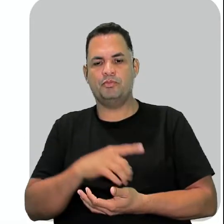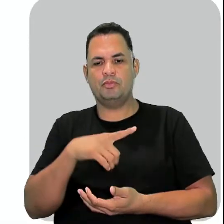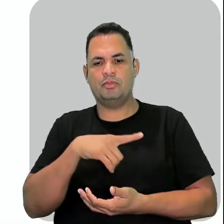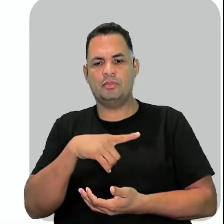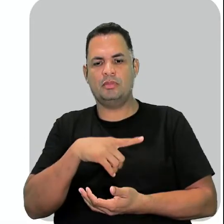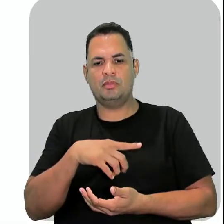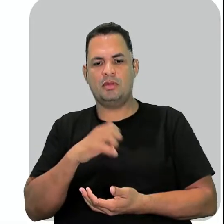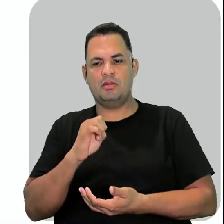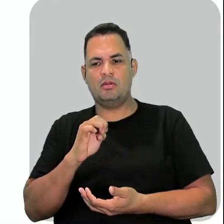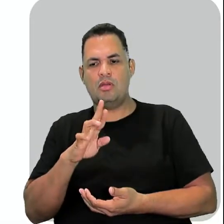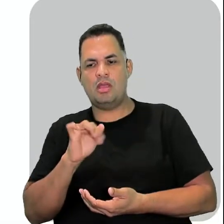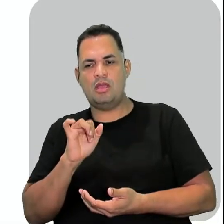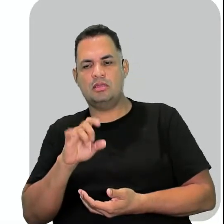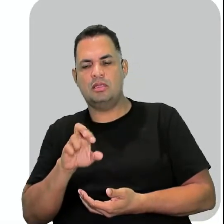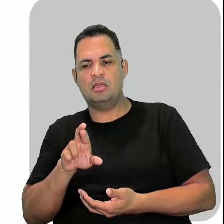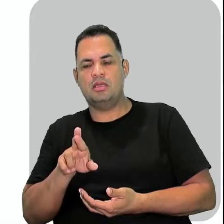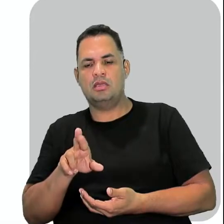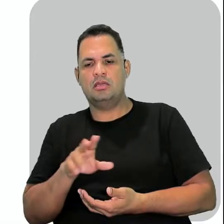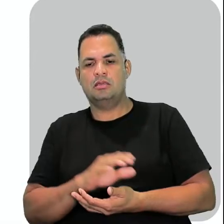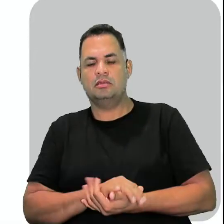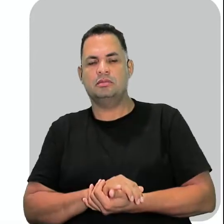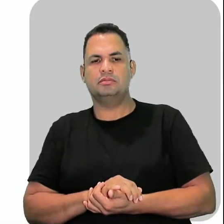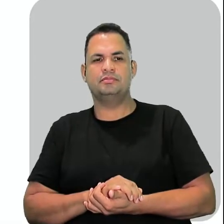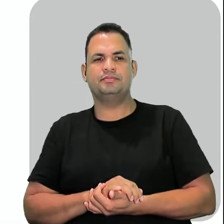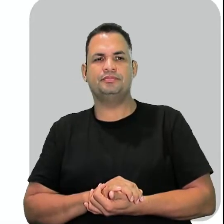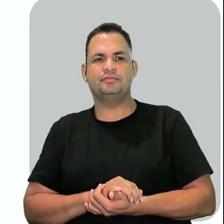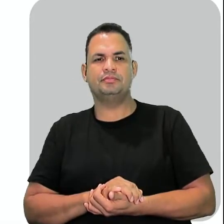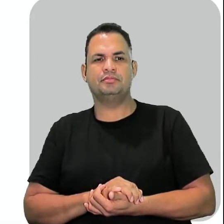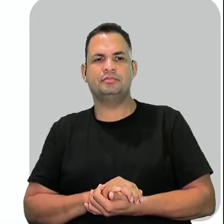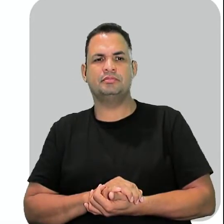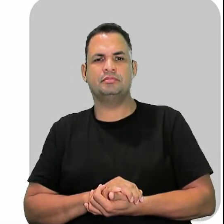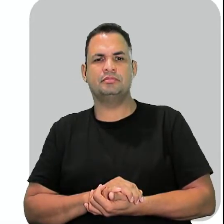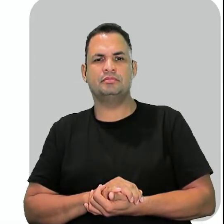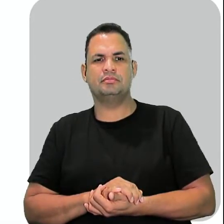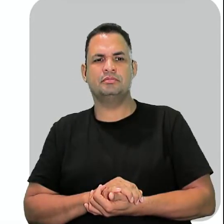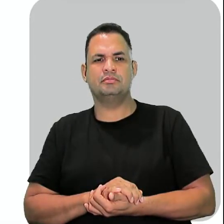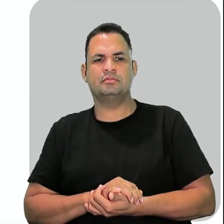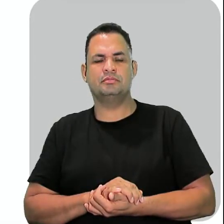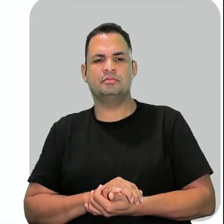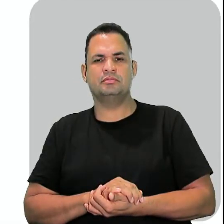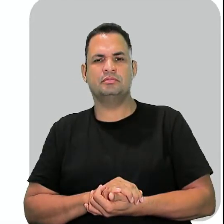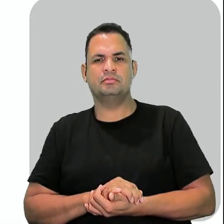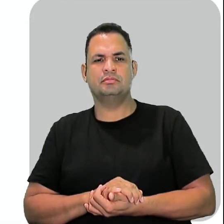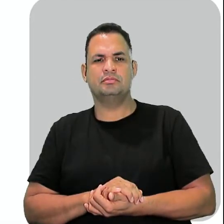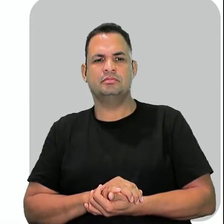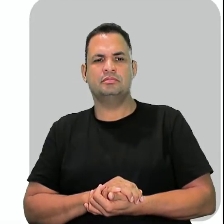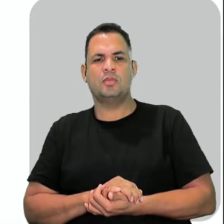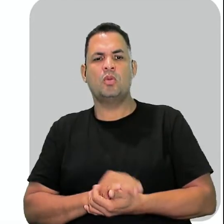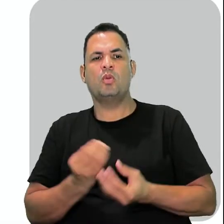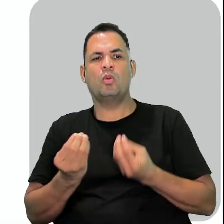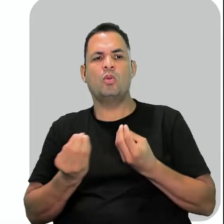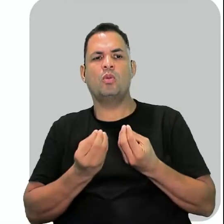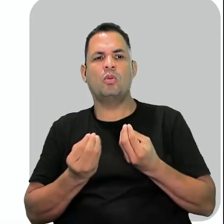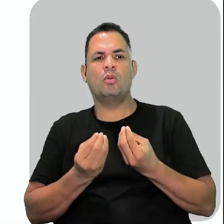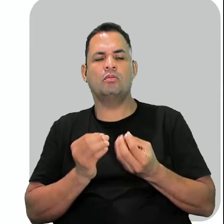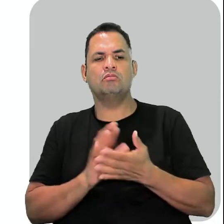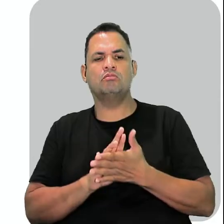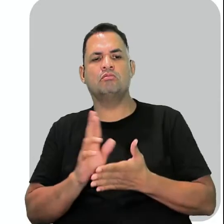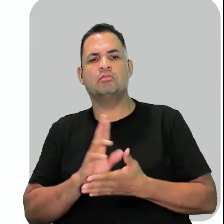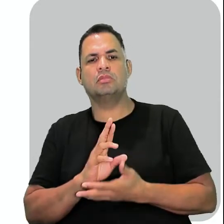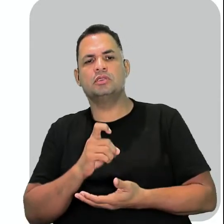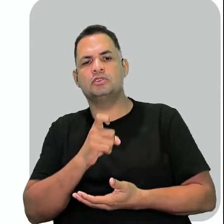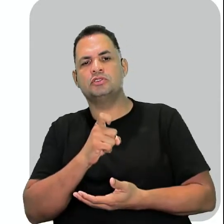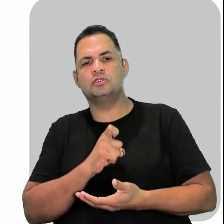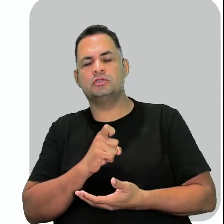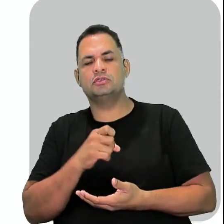um éter, né? É o éter etílico. Então, como que a gente vai dizer quem é X